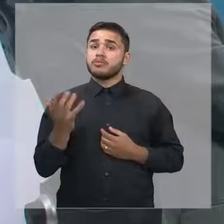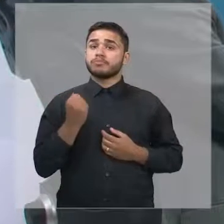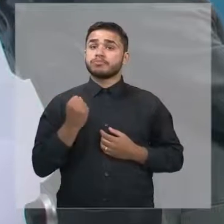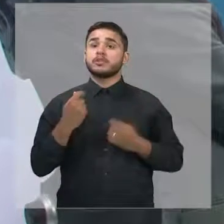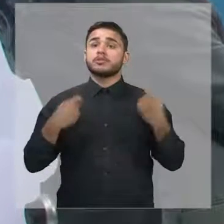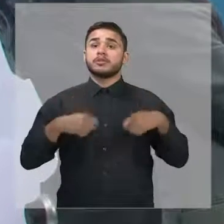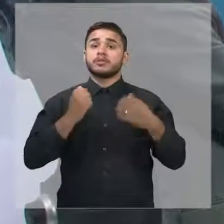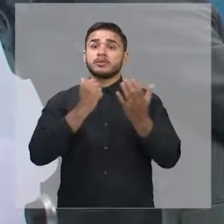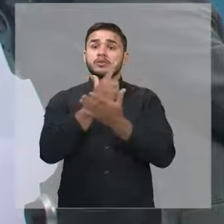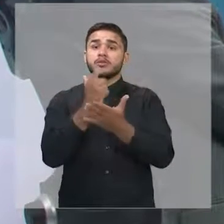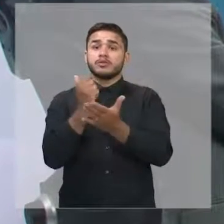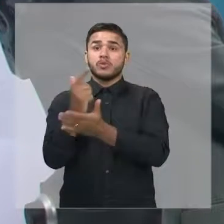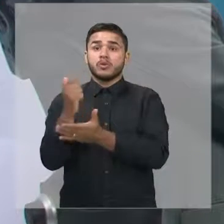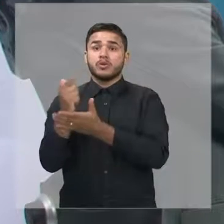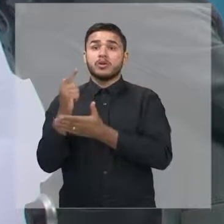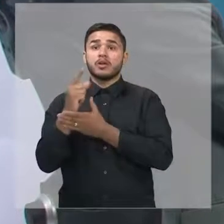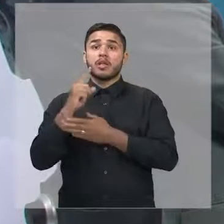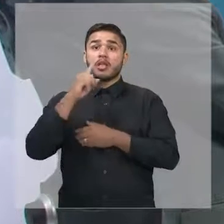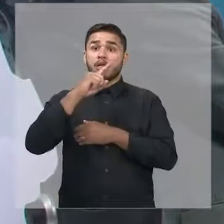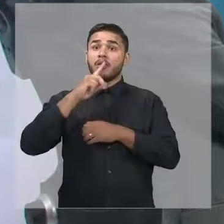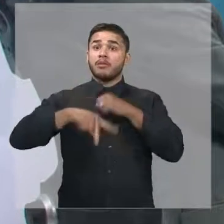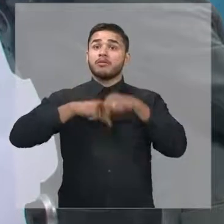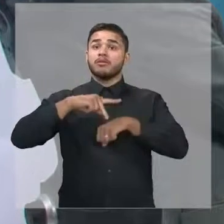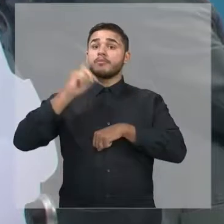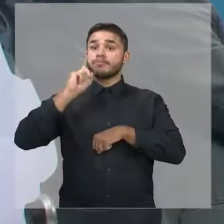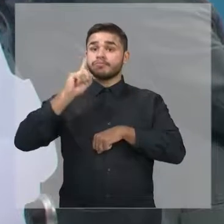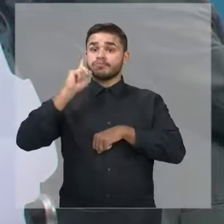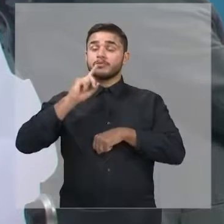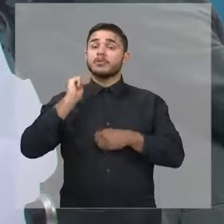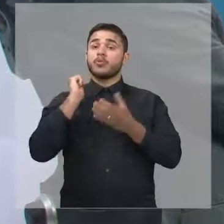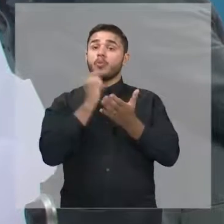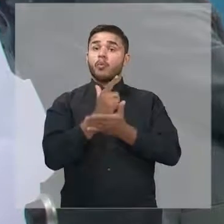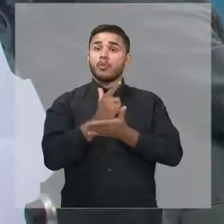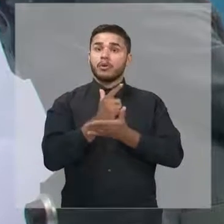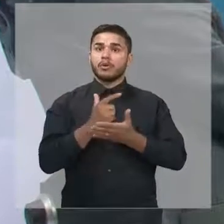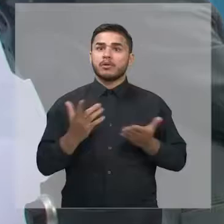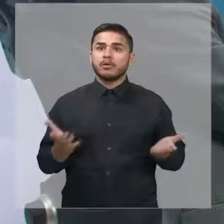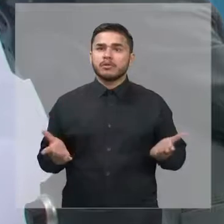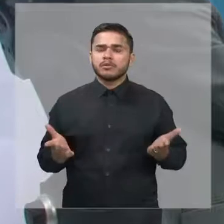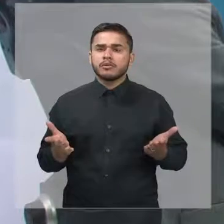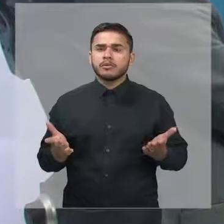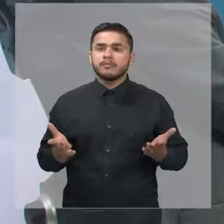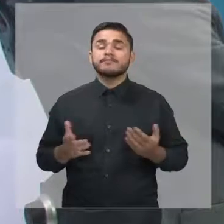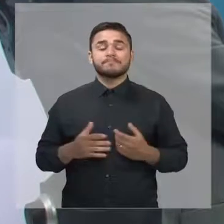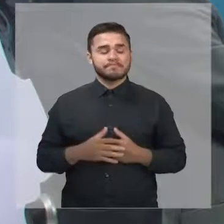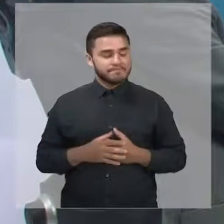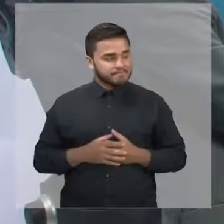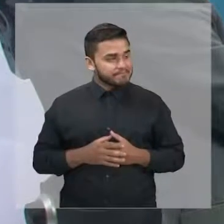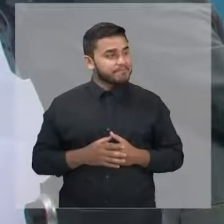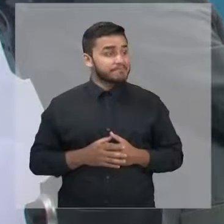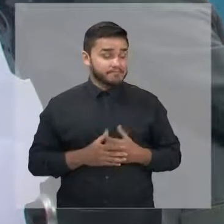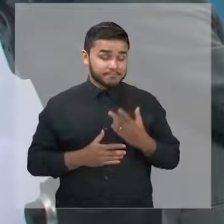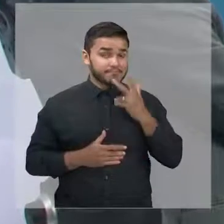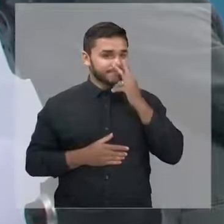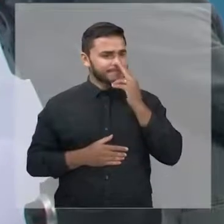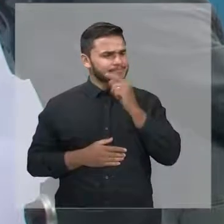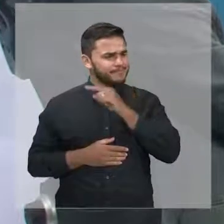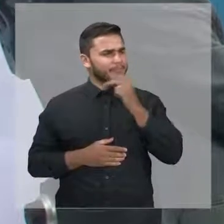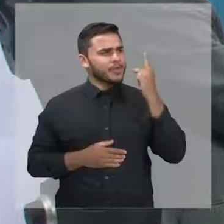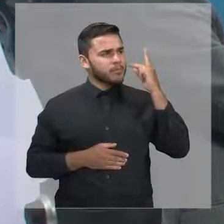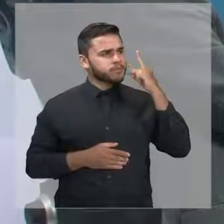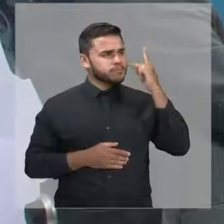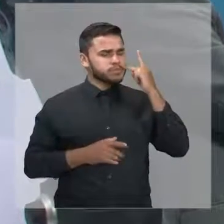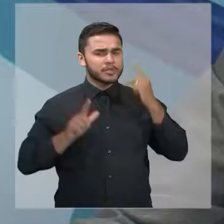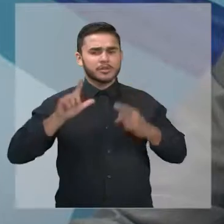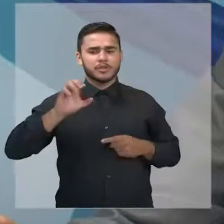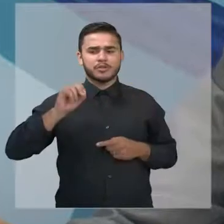E não sei, o discurso dele parece-me que não expressa ideias, expressa sentimentos. E nós vivemos uma época em que